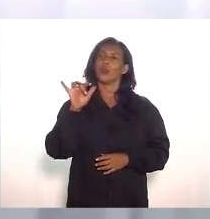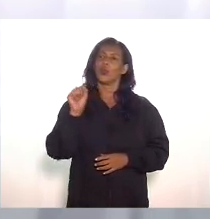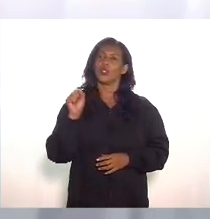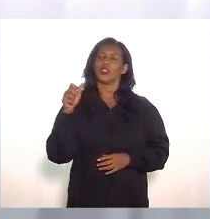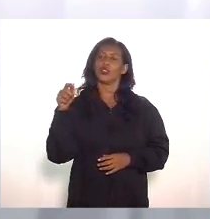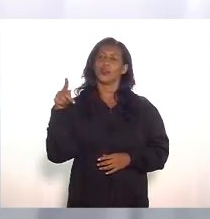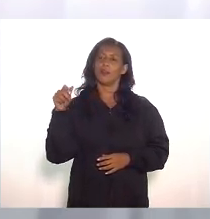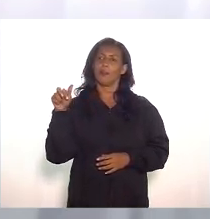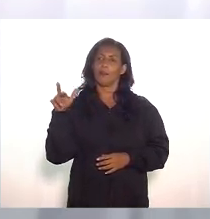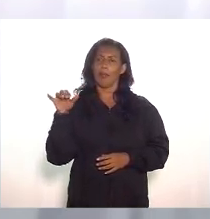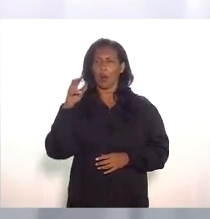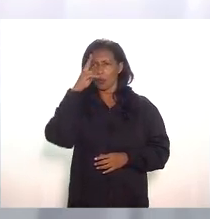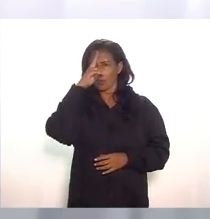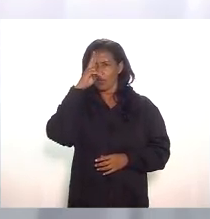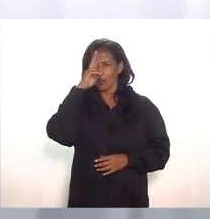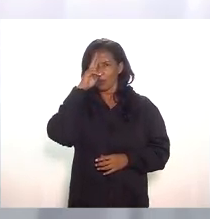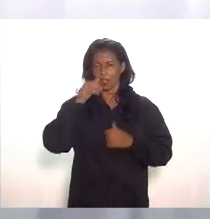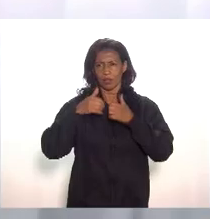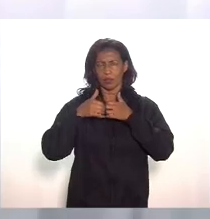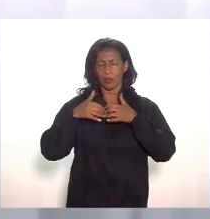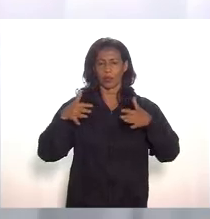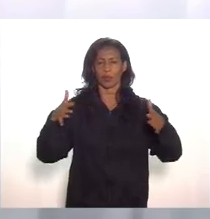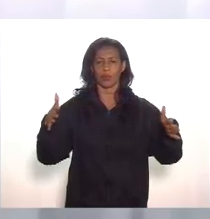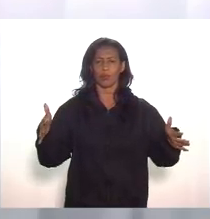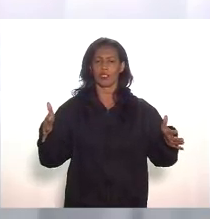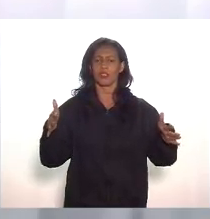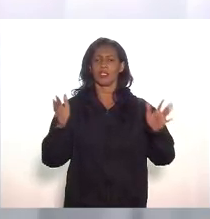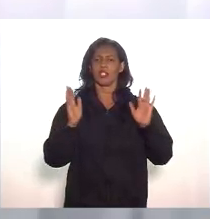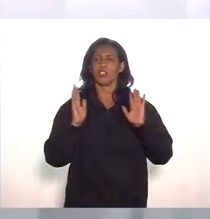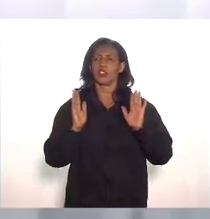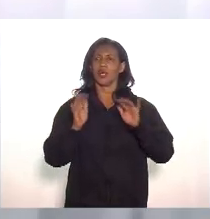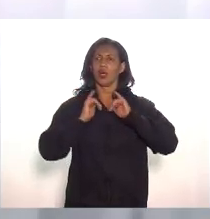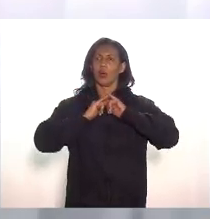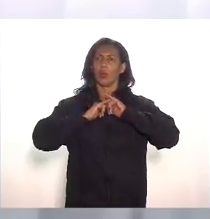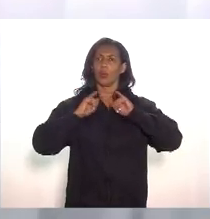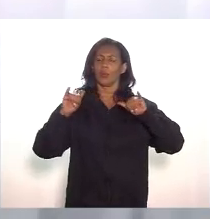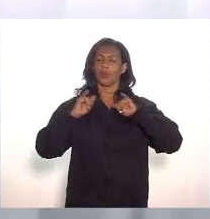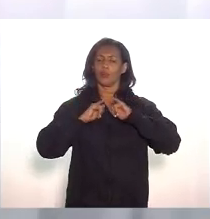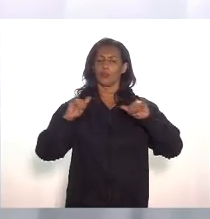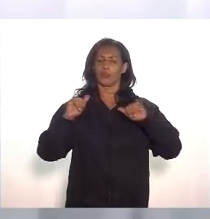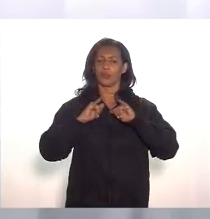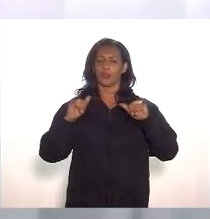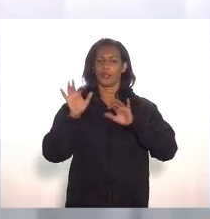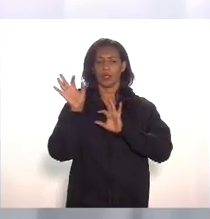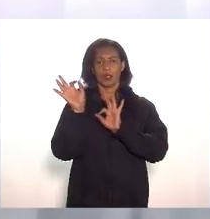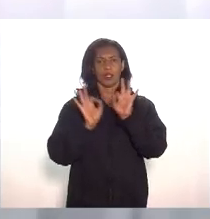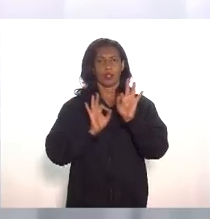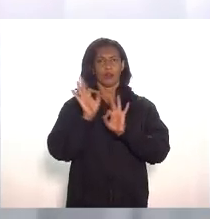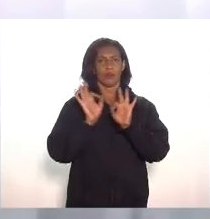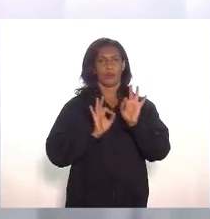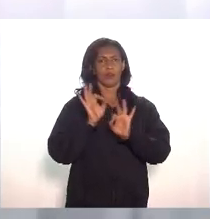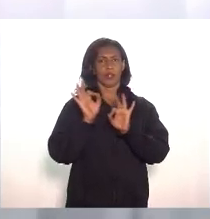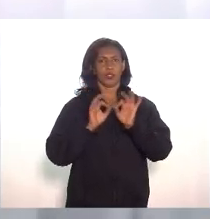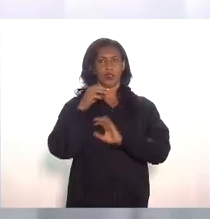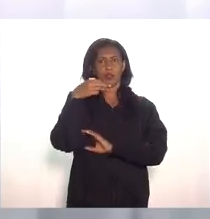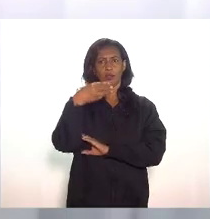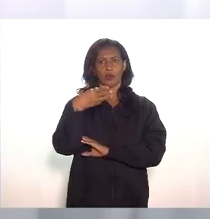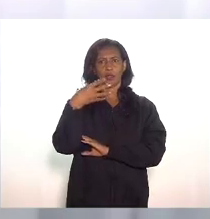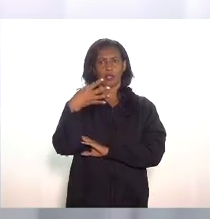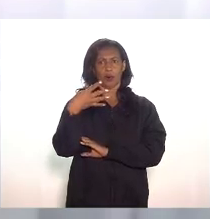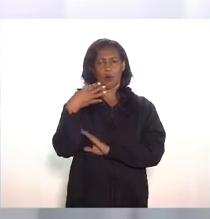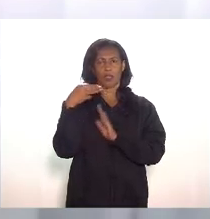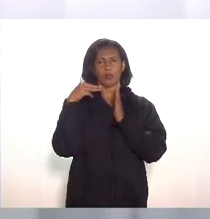Vossa Excelência que no início eu comecei a sessão já anunciando que o projeto havia recebido 34 emendas